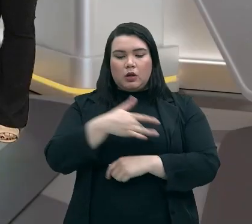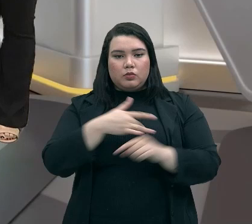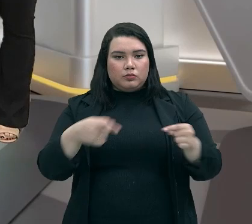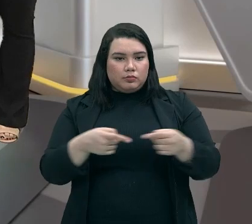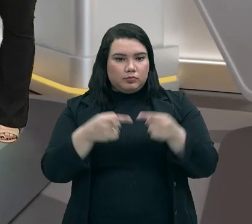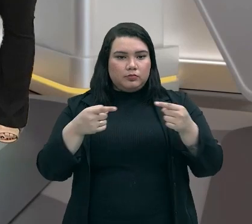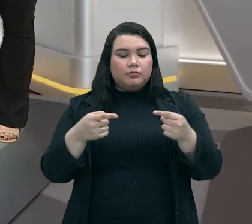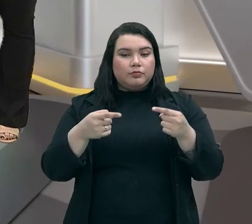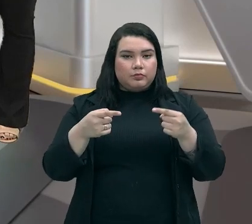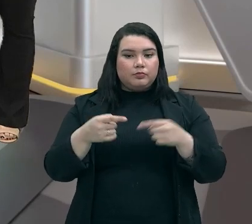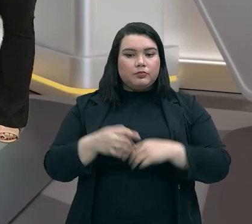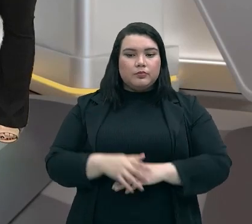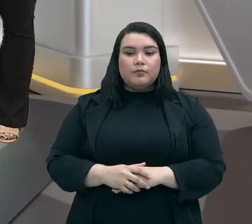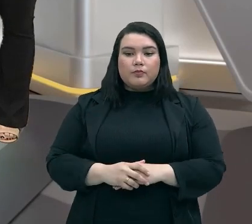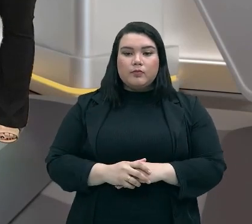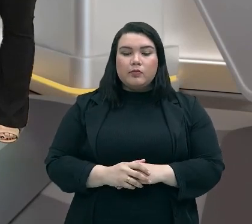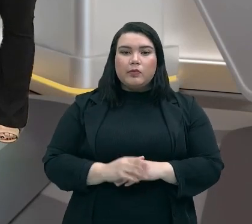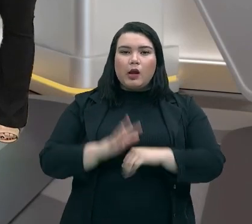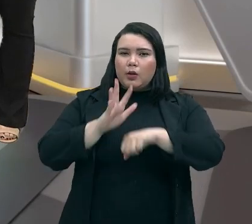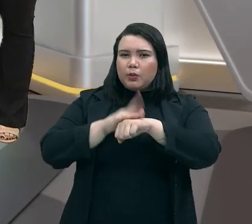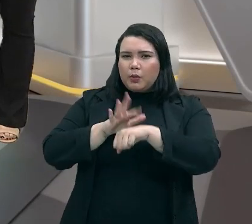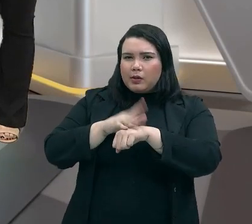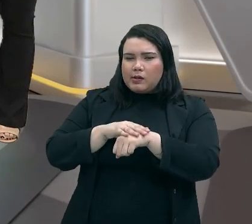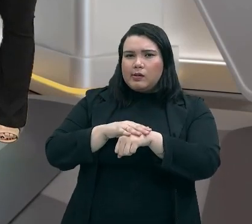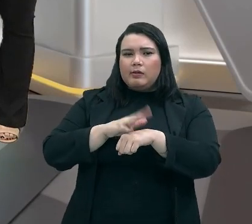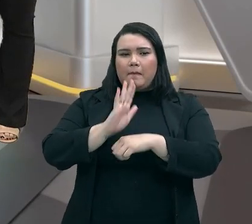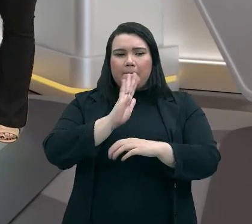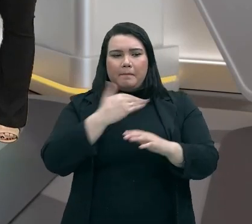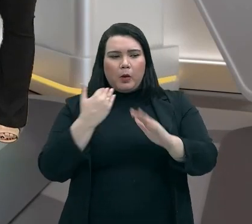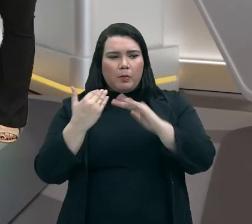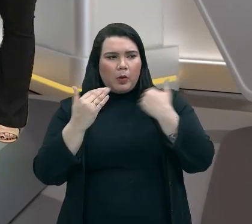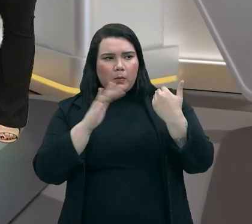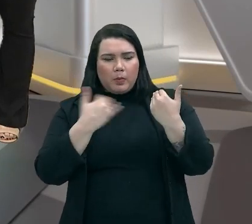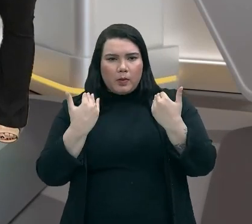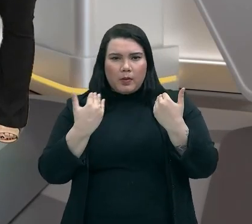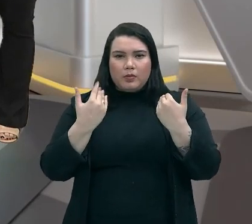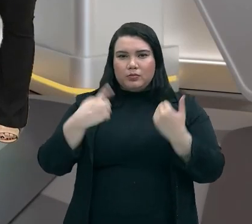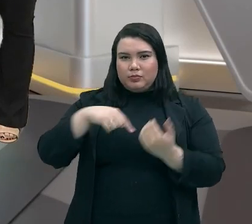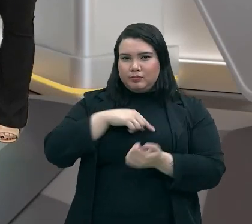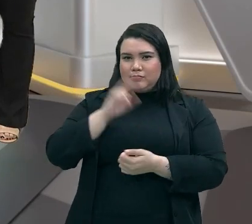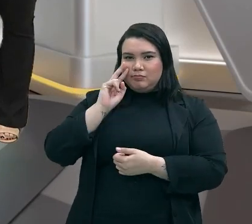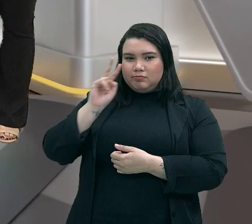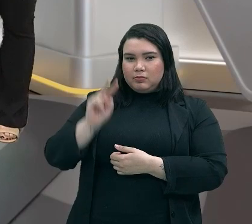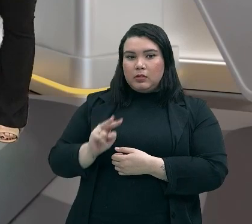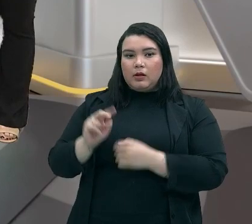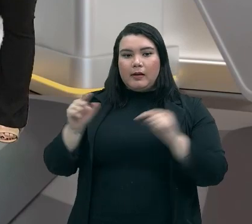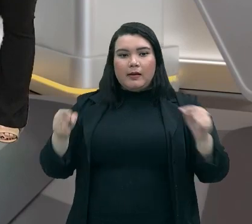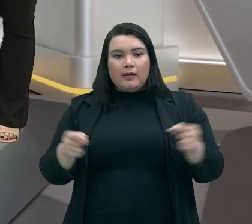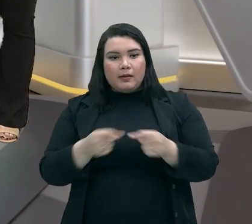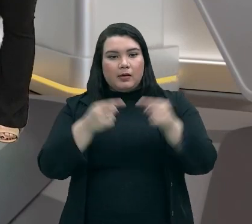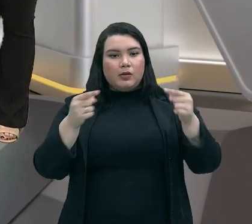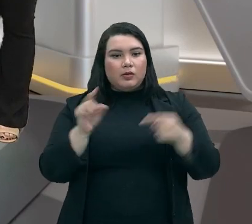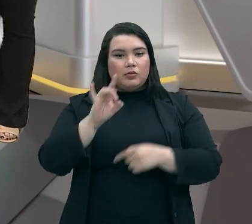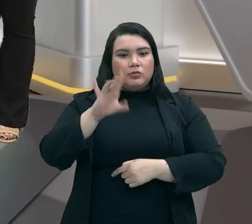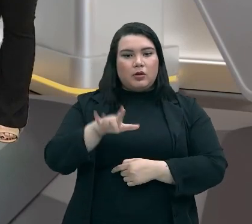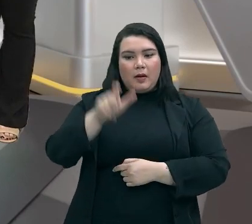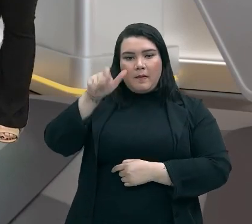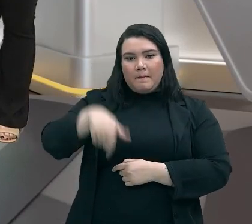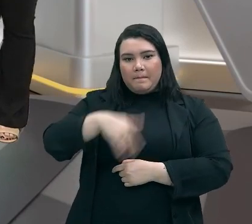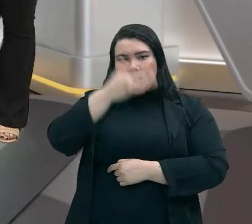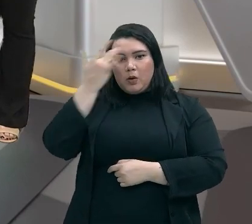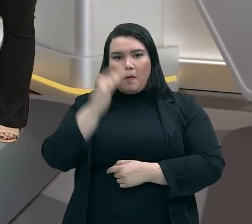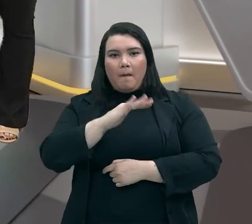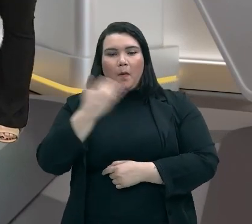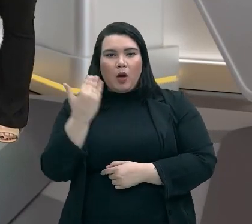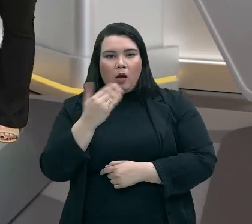E essas doenças e mortes que a gente vê logo no comecinho ali, às vezes a gente acaba querendo associar apenas a pessoa morreu de